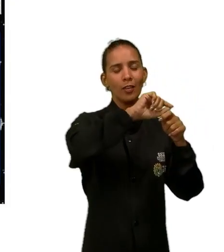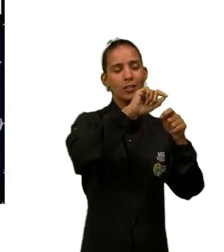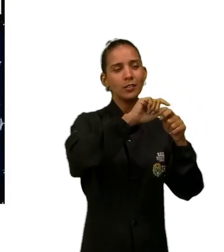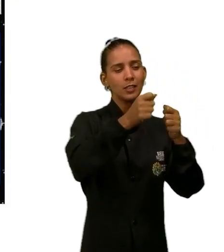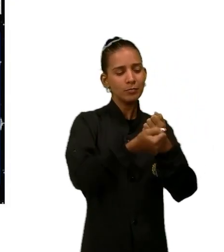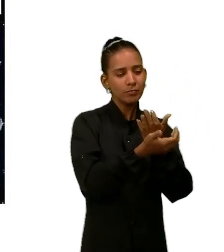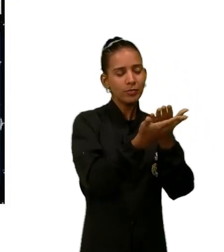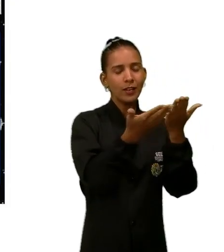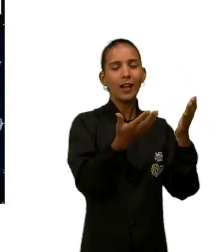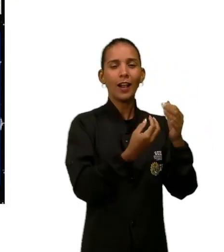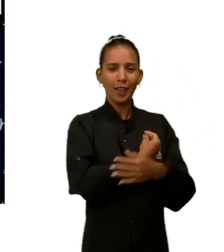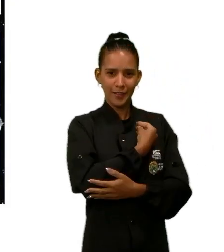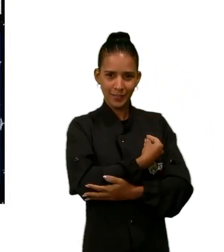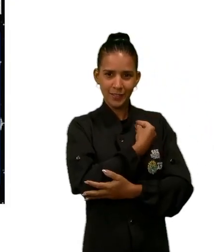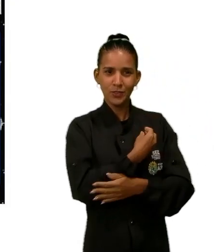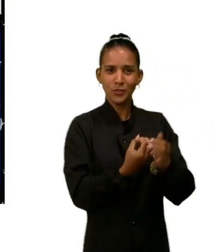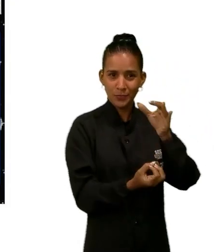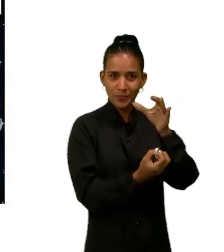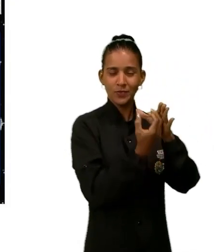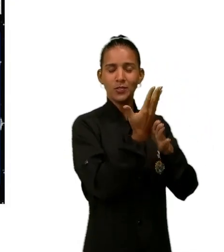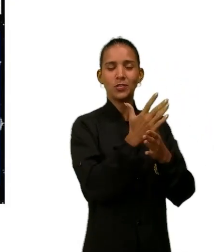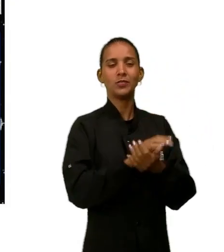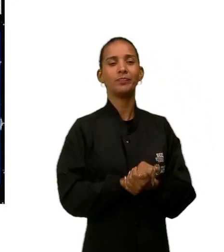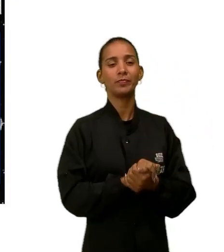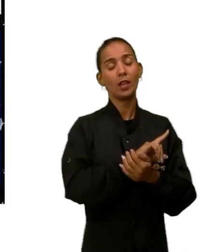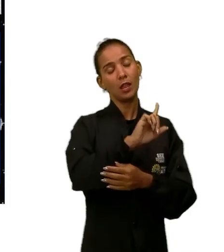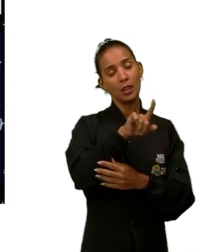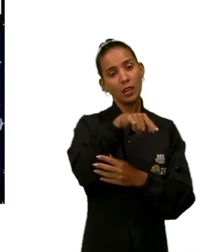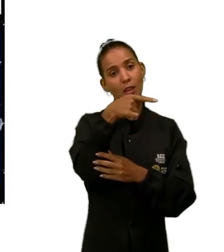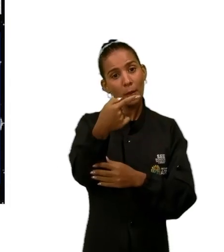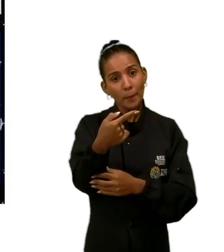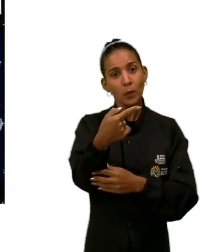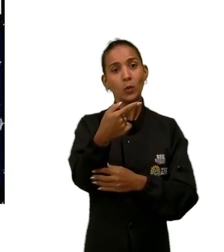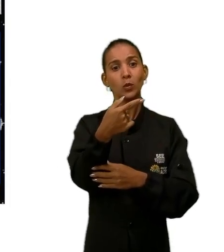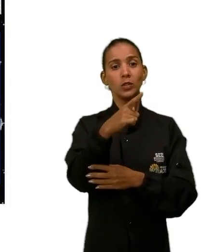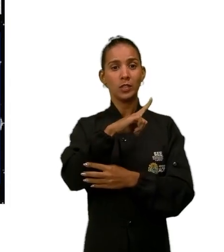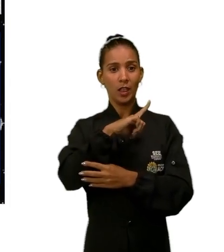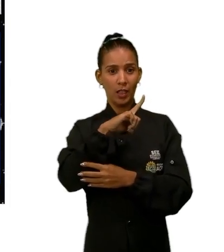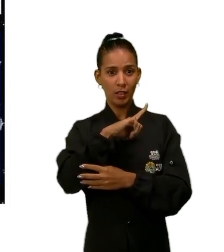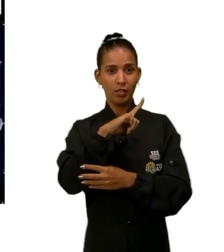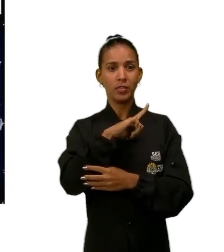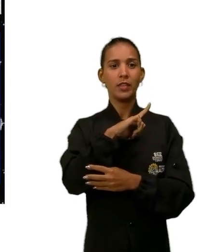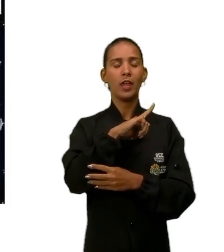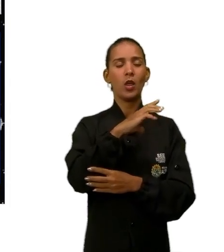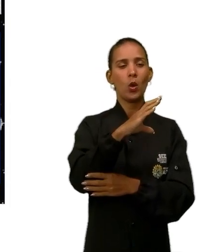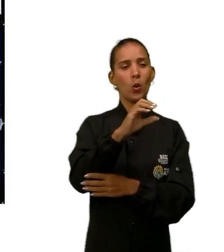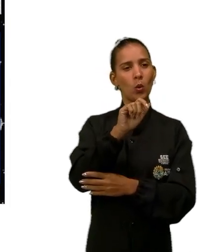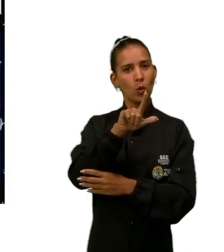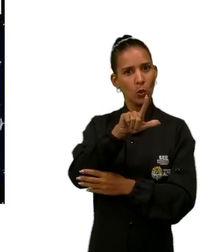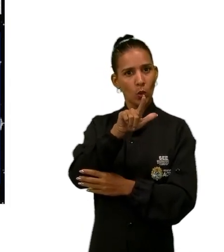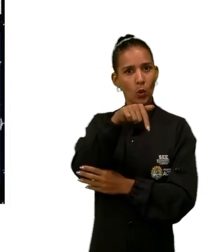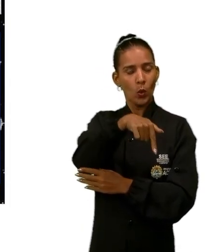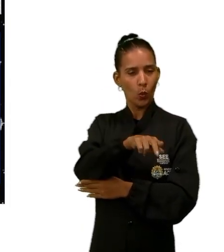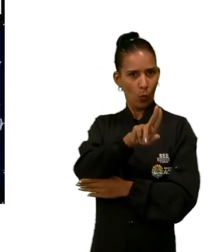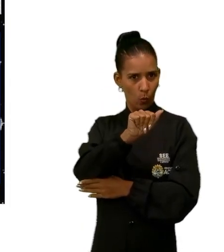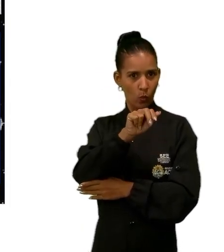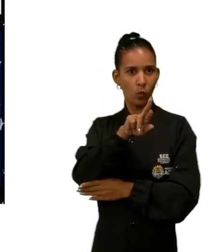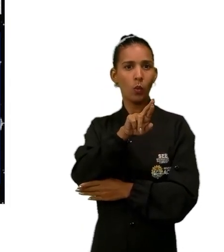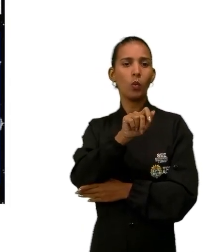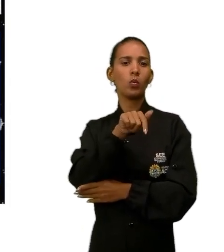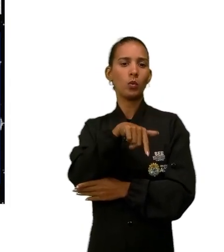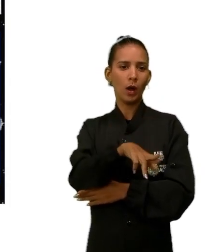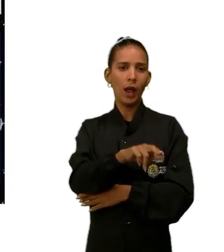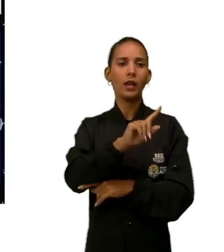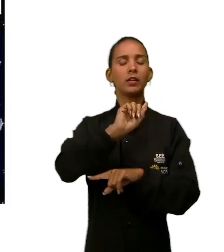passaram à existência. Então, a gente tem aqui ó, a formação dos quarks. A partir da formação do quark, a gente teve a formação